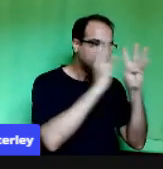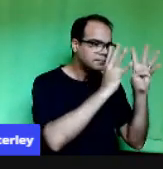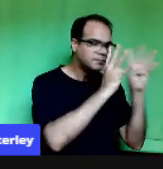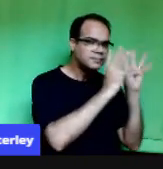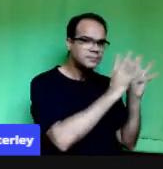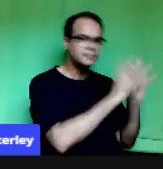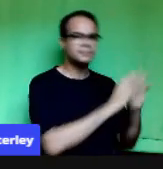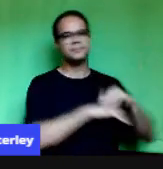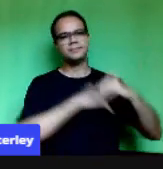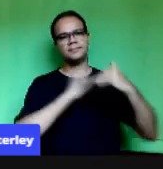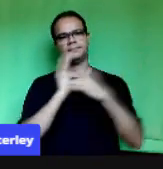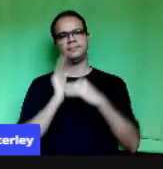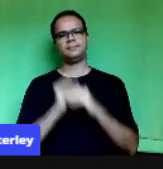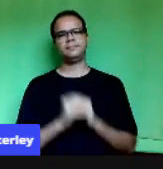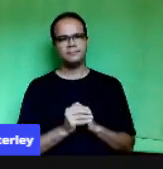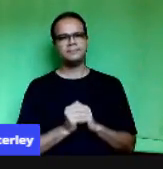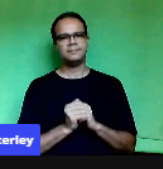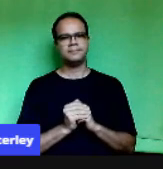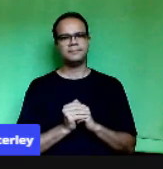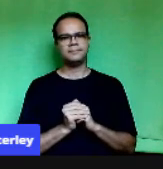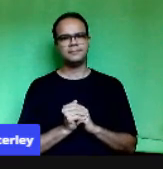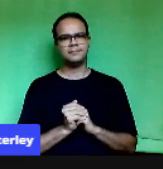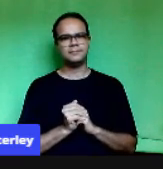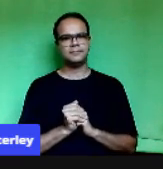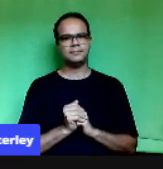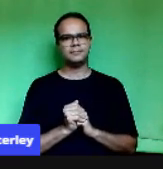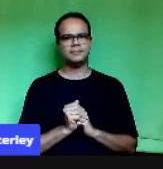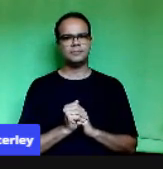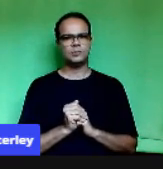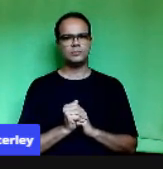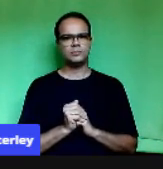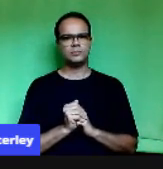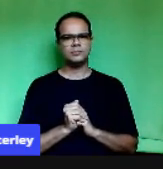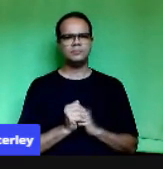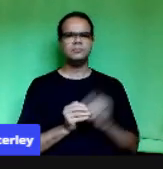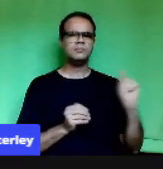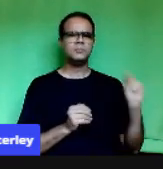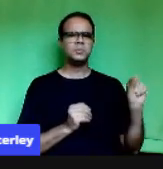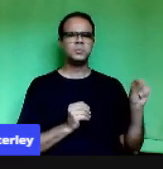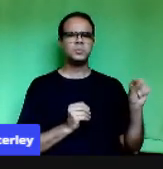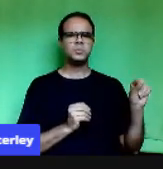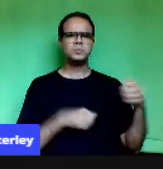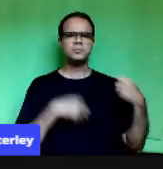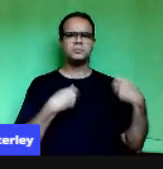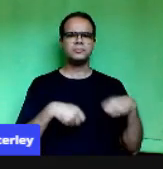todo esse conjunto, ele requer o quê? Olha só, vou passar aqui para vocês